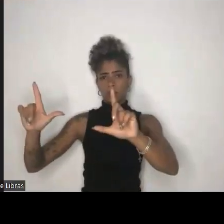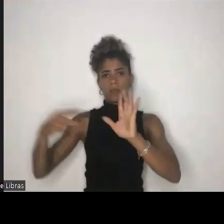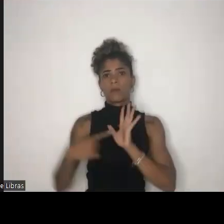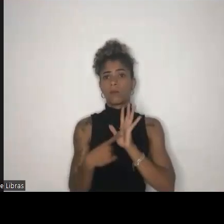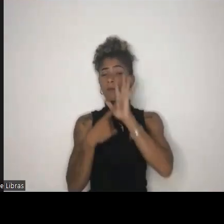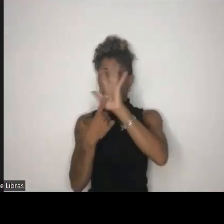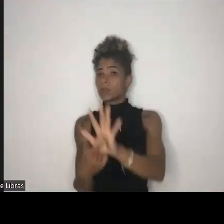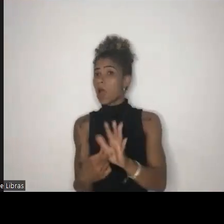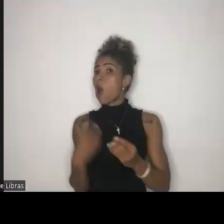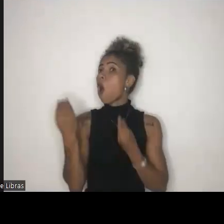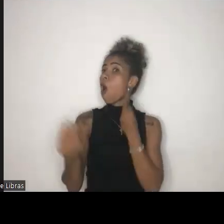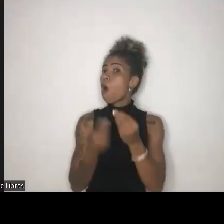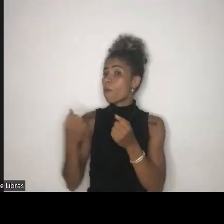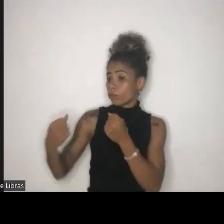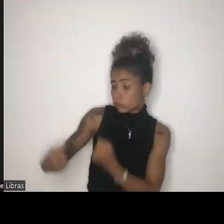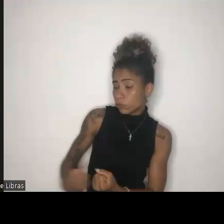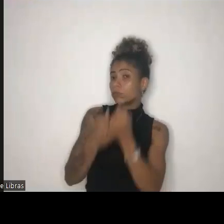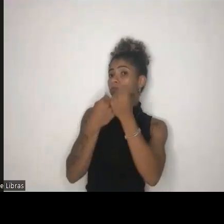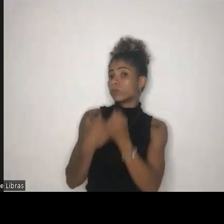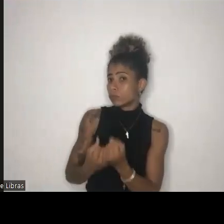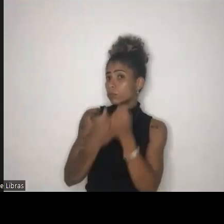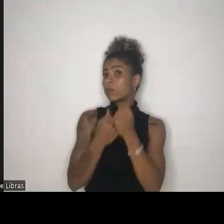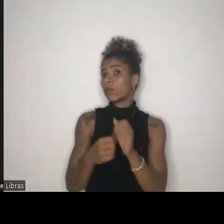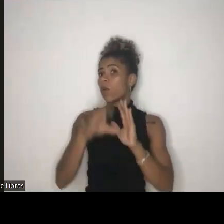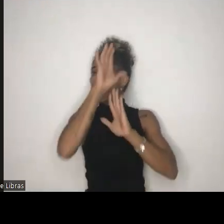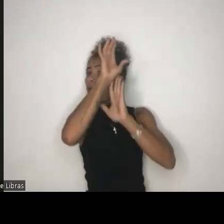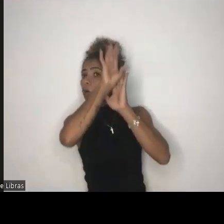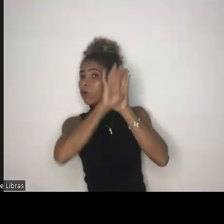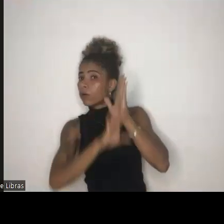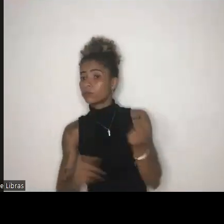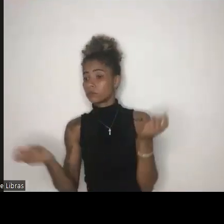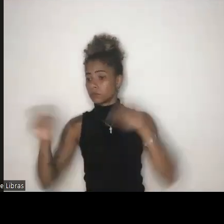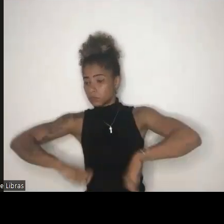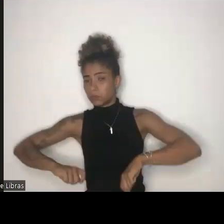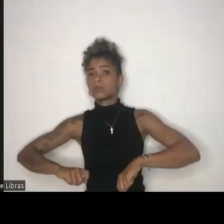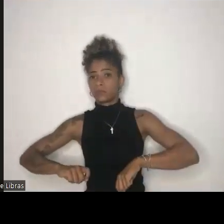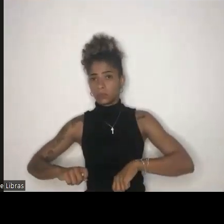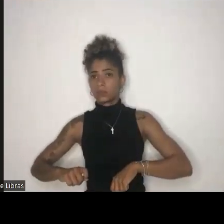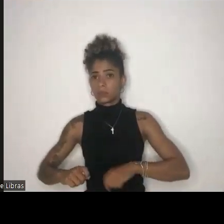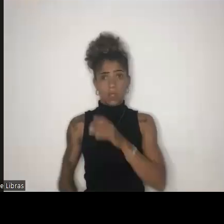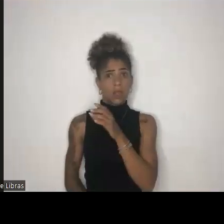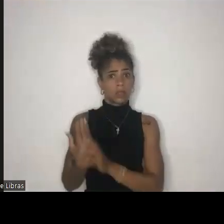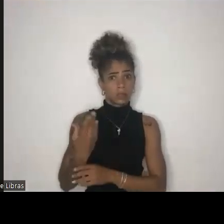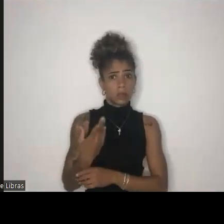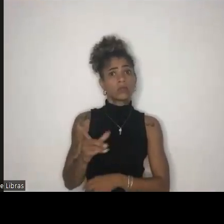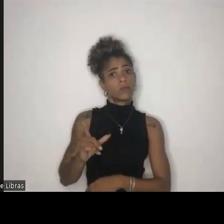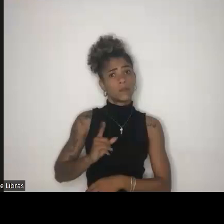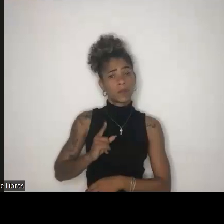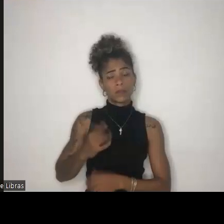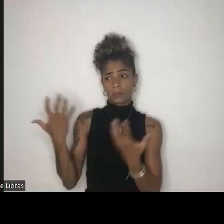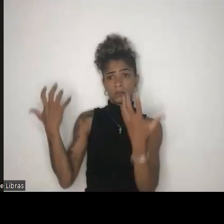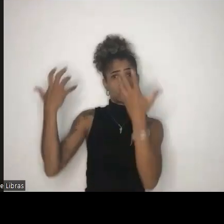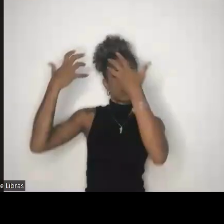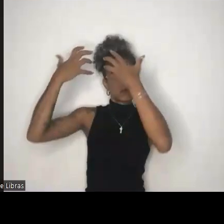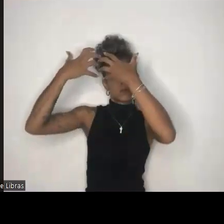o suporte é conceitual para que eu pudesse fazer todas as criações que tivessem uma função dentro